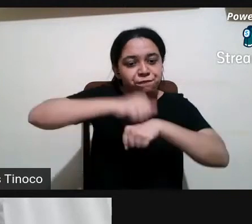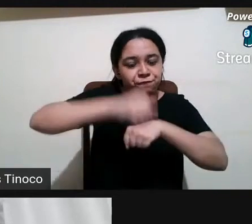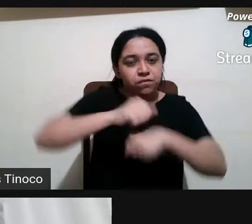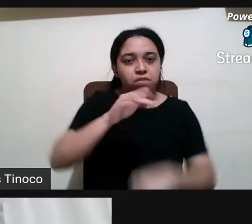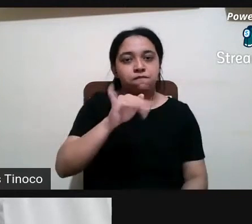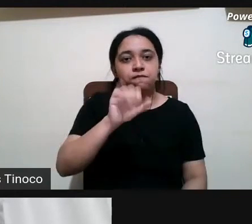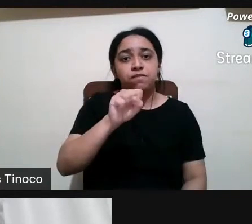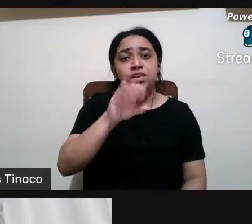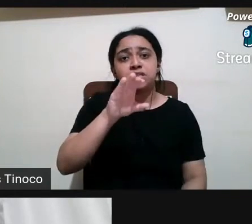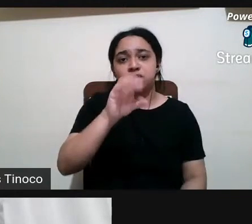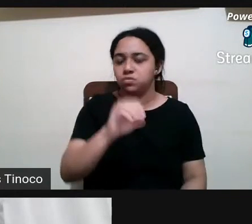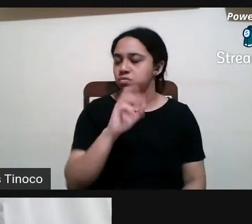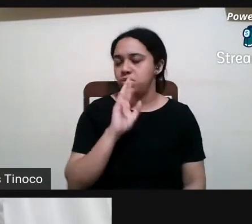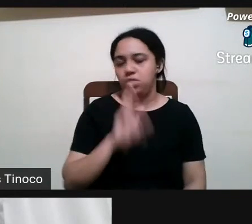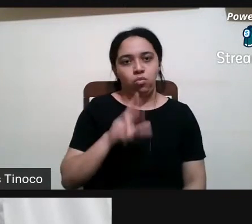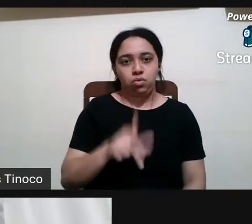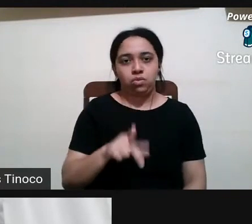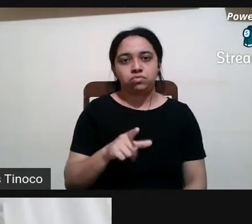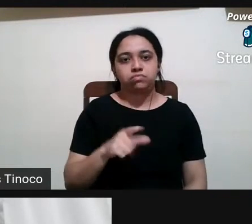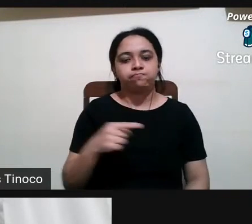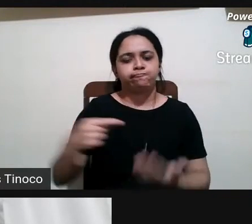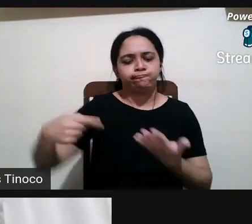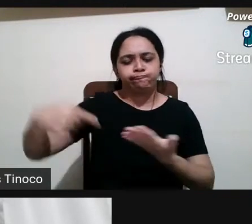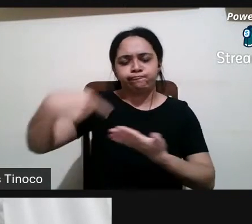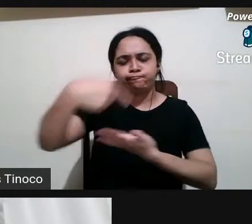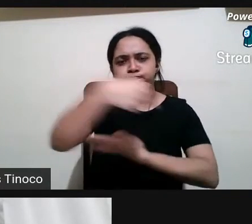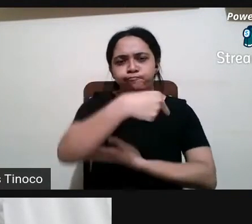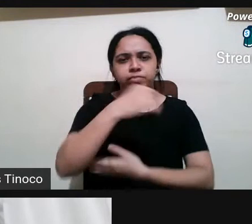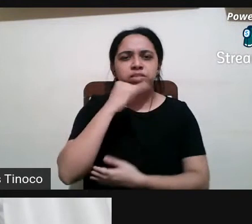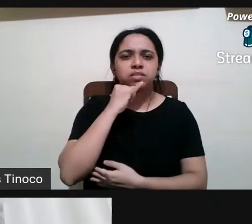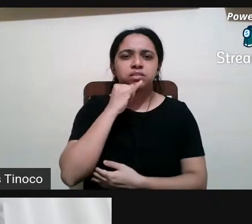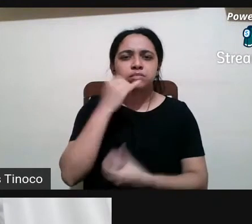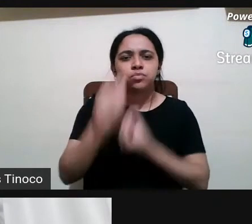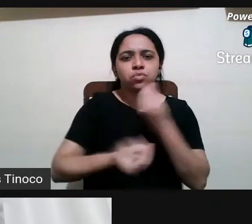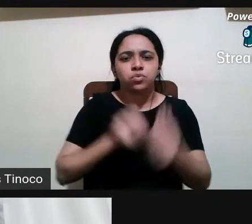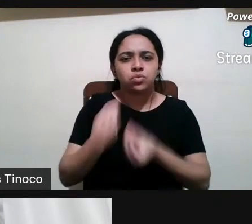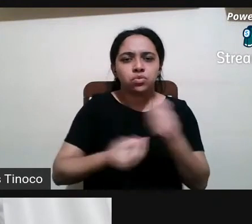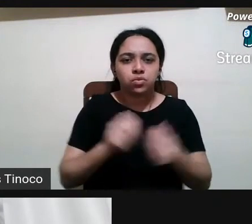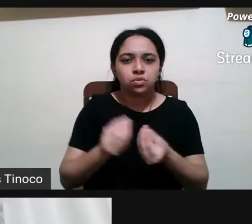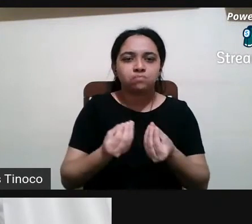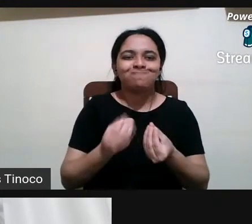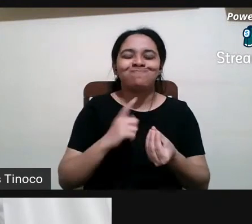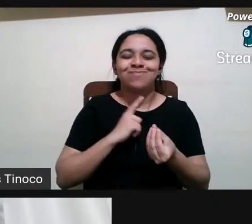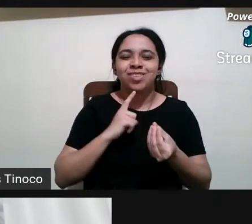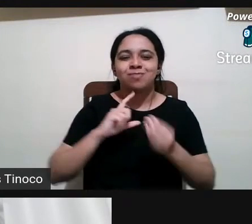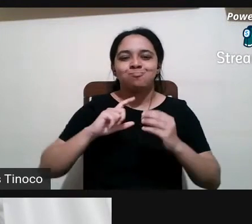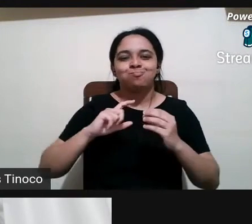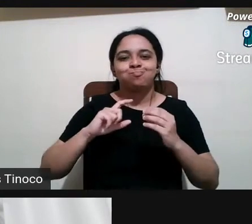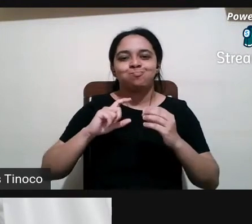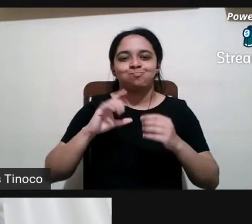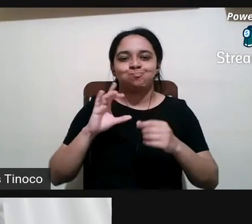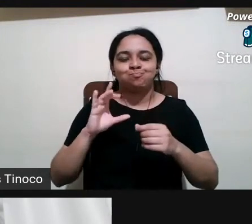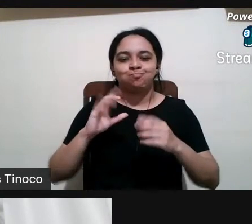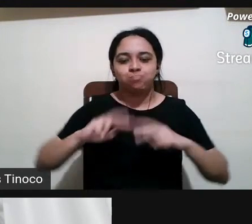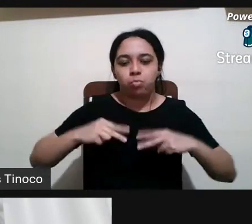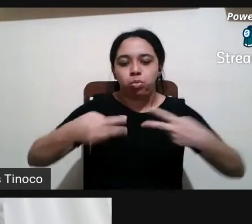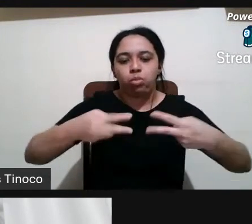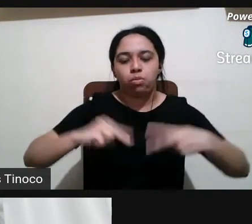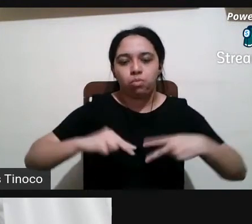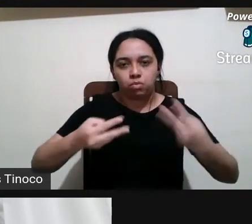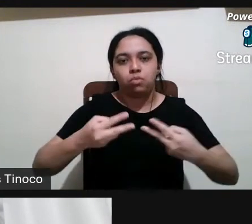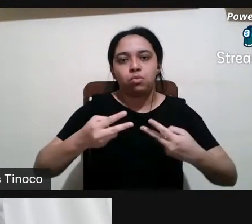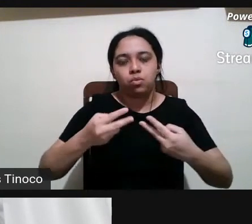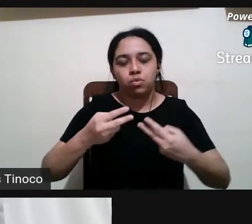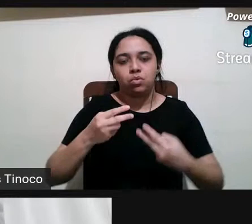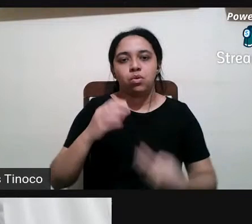uma série de exemplos de como o microplástico ele pode ter uma série de contaminantes que só pela ostra ingerir, ela